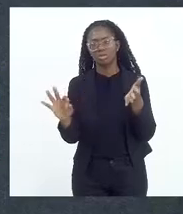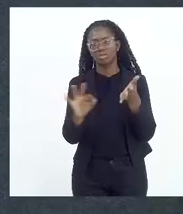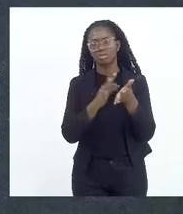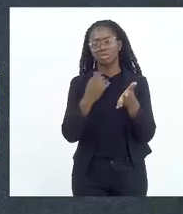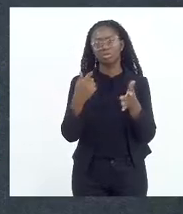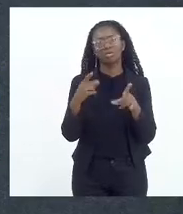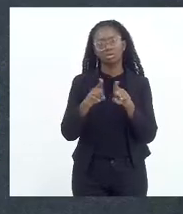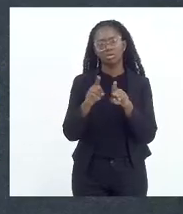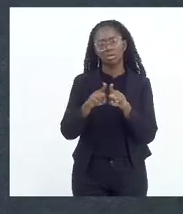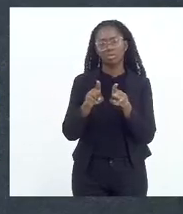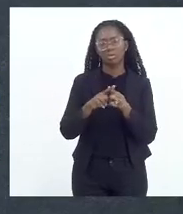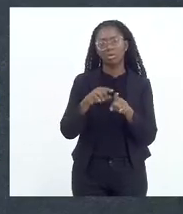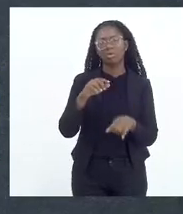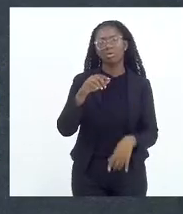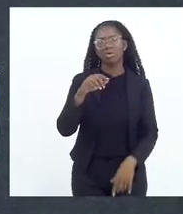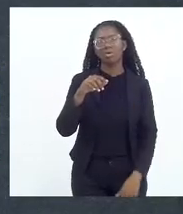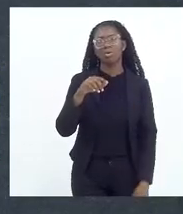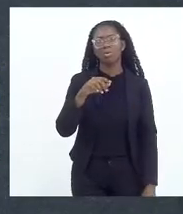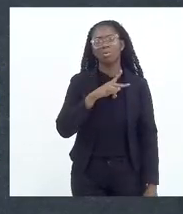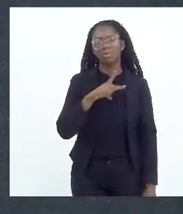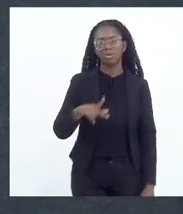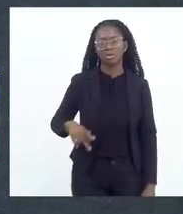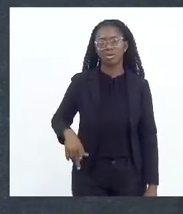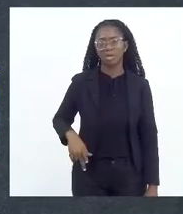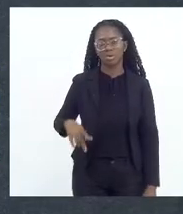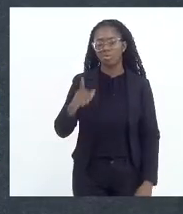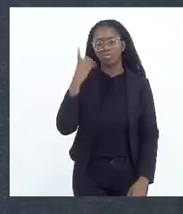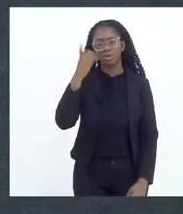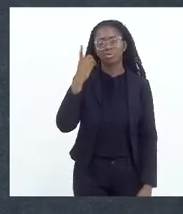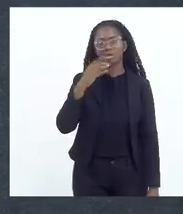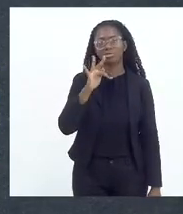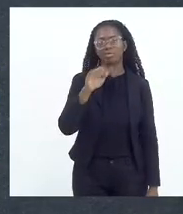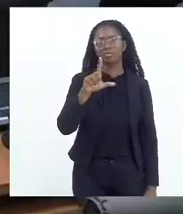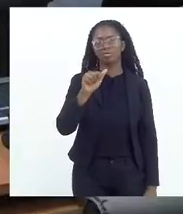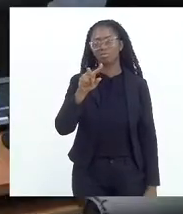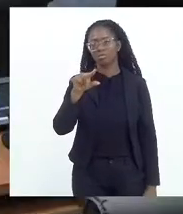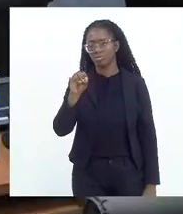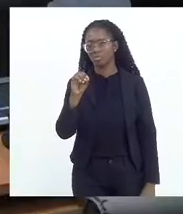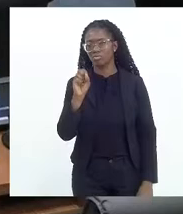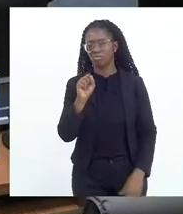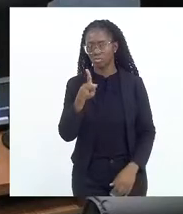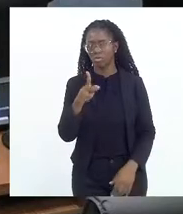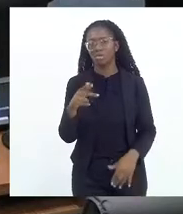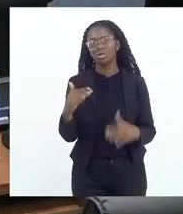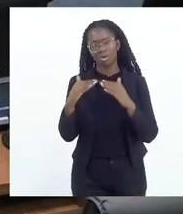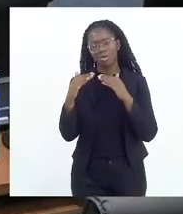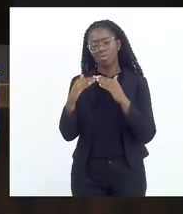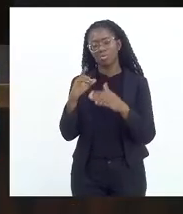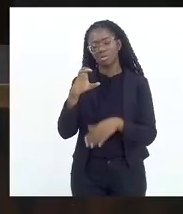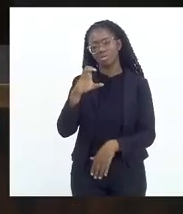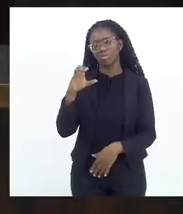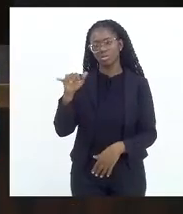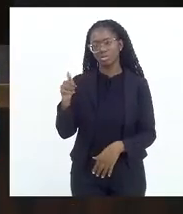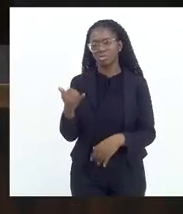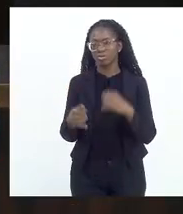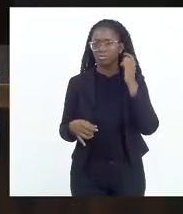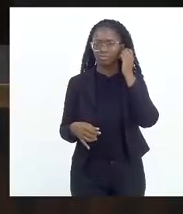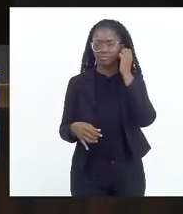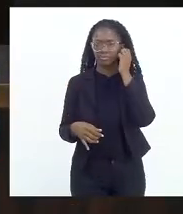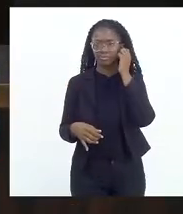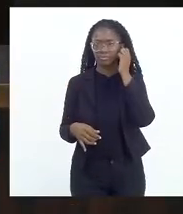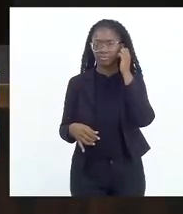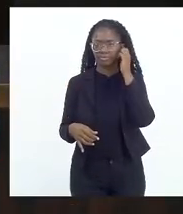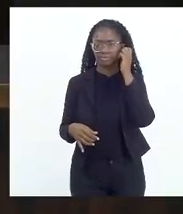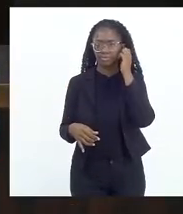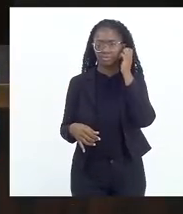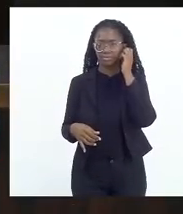também o deputado Flávio Serafini. Então, na próxima publicação, fazer esse registro. Está feito o registro. Parecer acompanha o substitutivo da CCJ. Então fica você, o presidente André